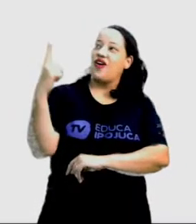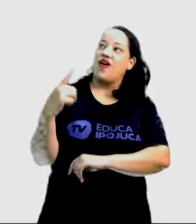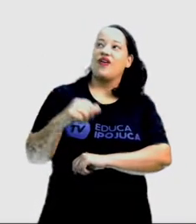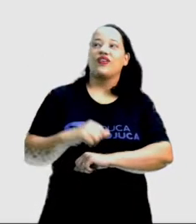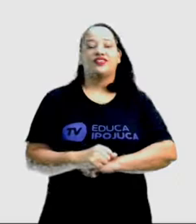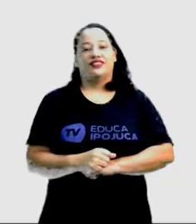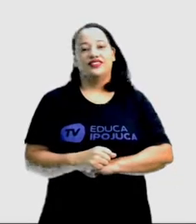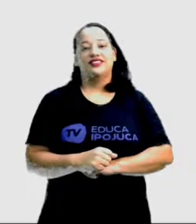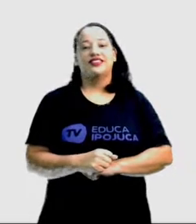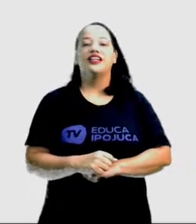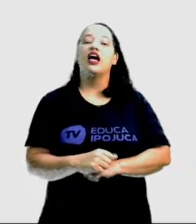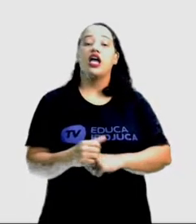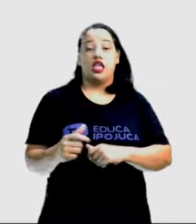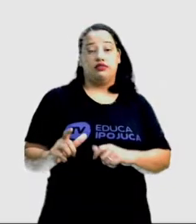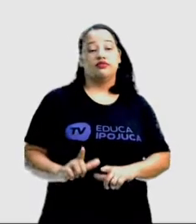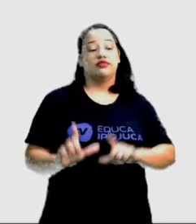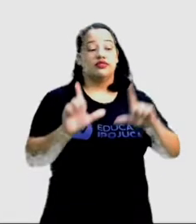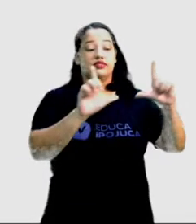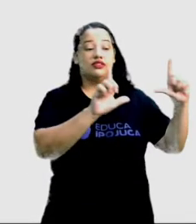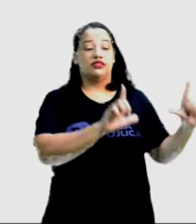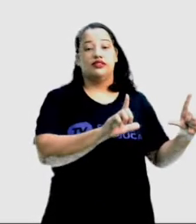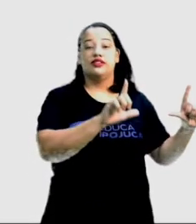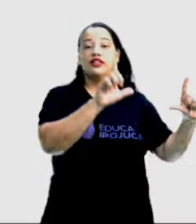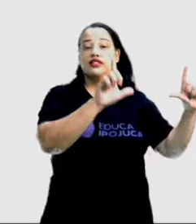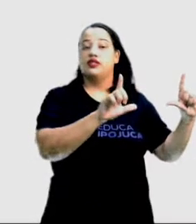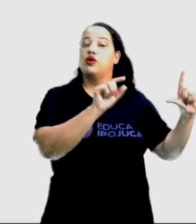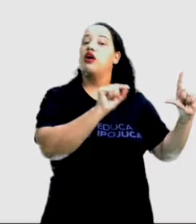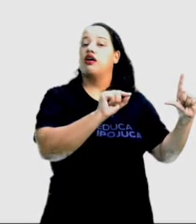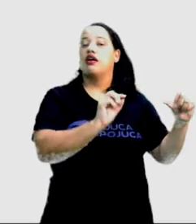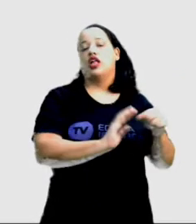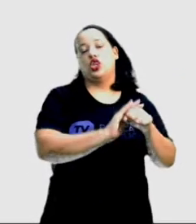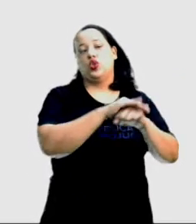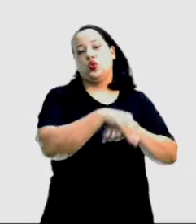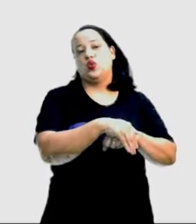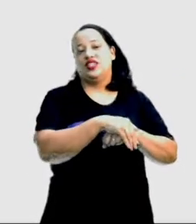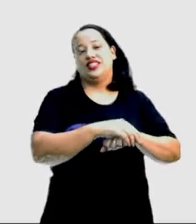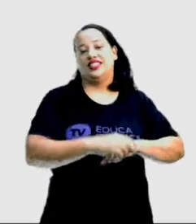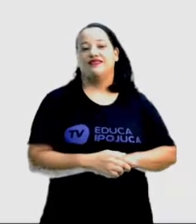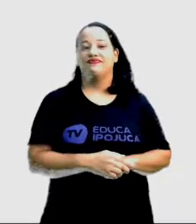segunda, ela acontece no período da noite.